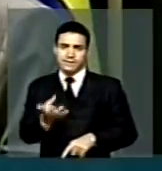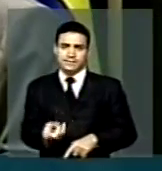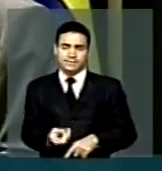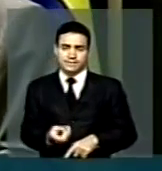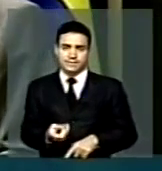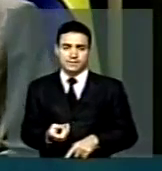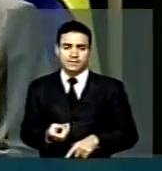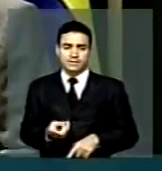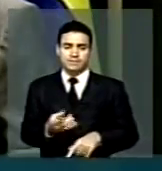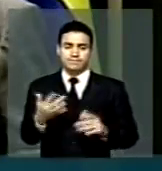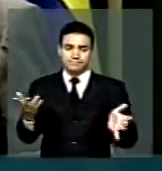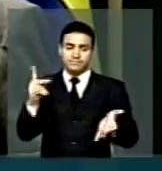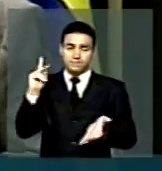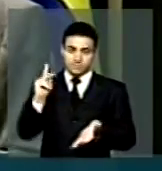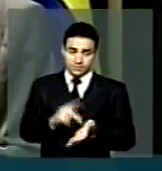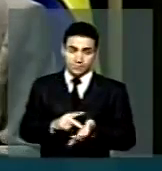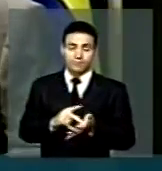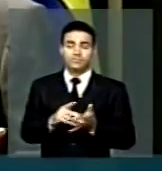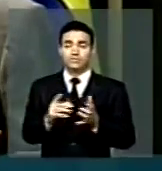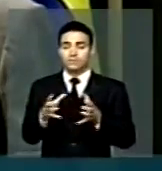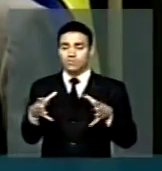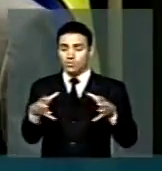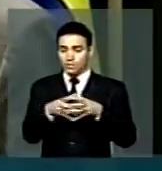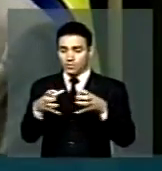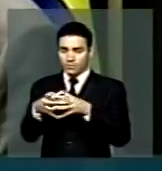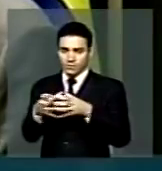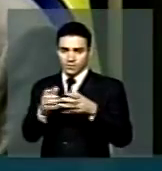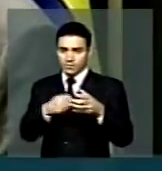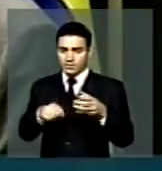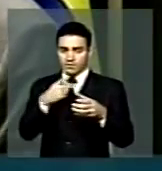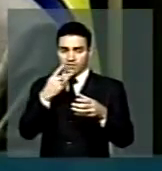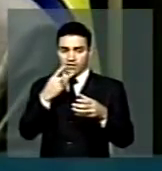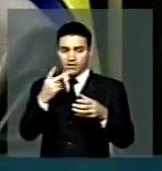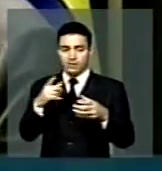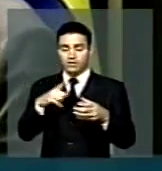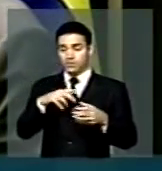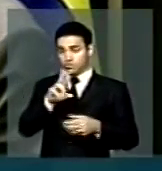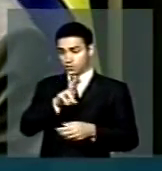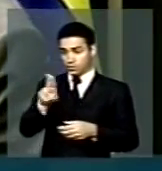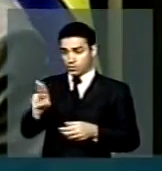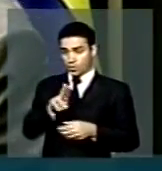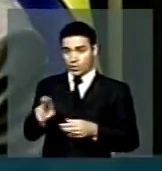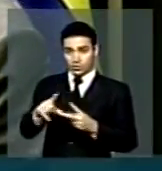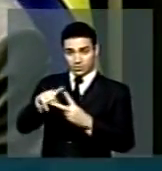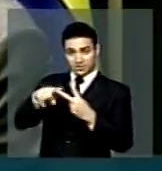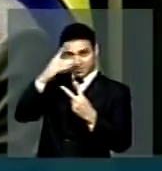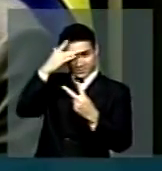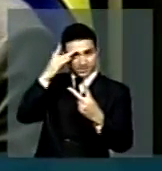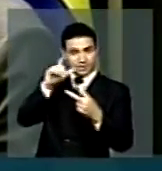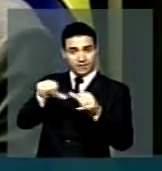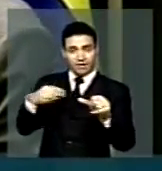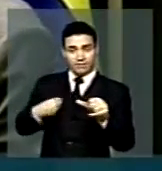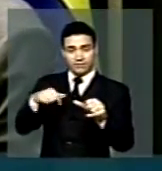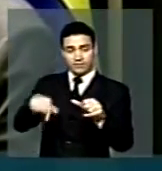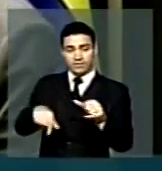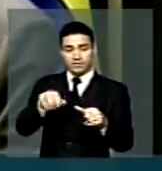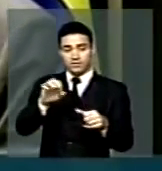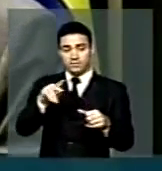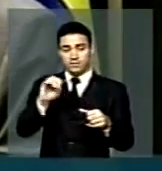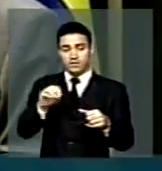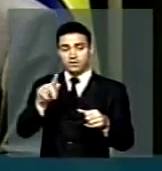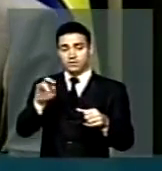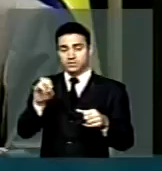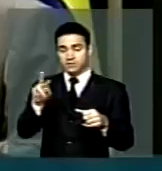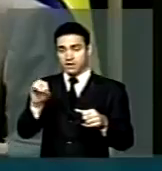de fato reunimos, não preciso mencionar, 2 ilustres membros dessa equipe estão aqui presentes, o Edmar Baixo e o